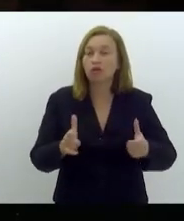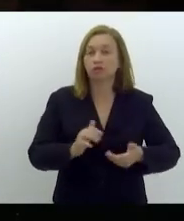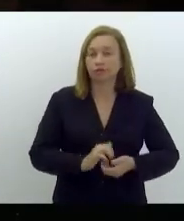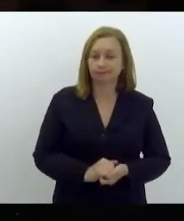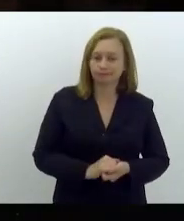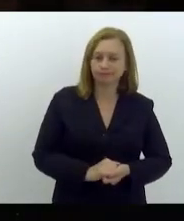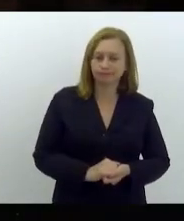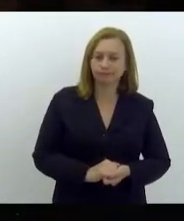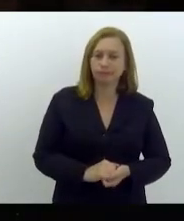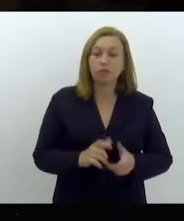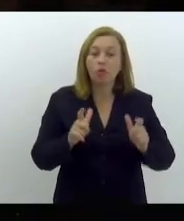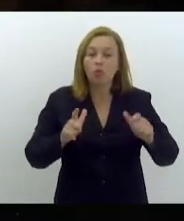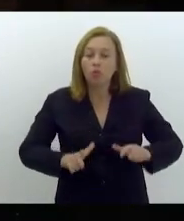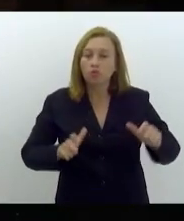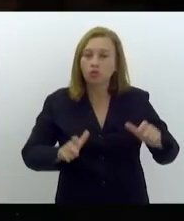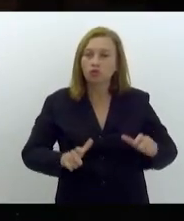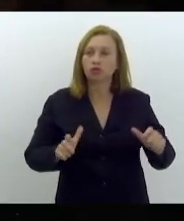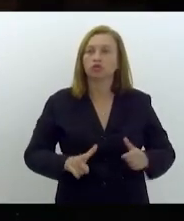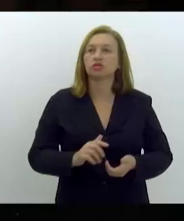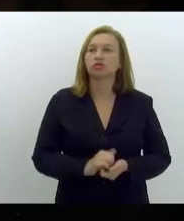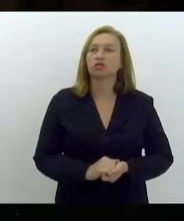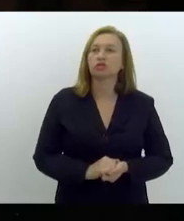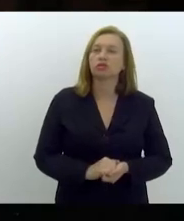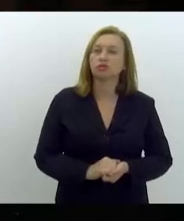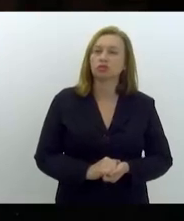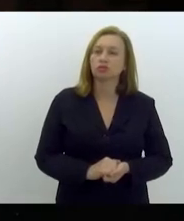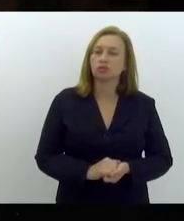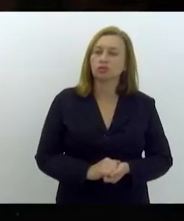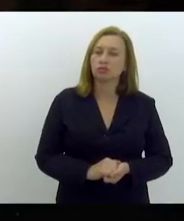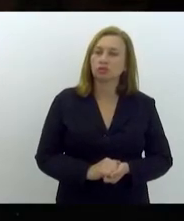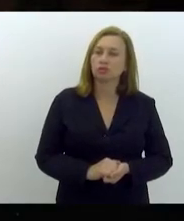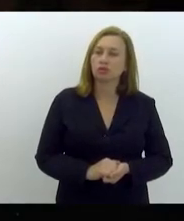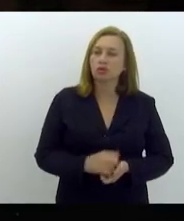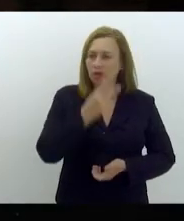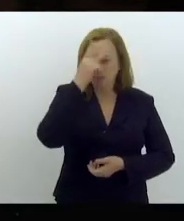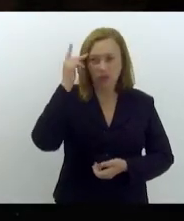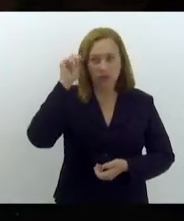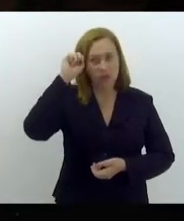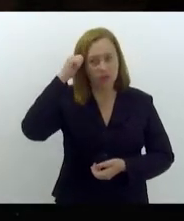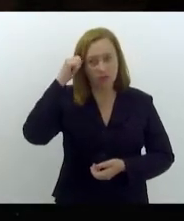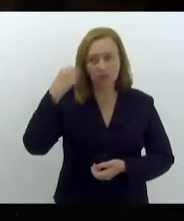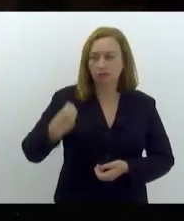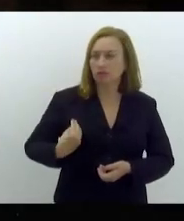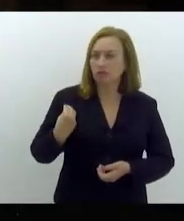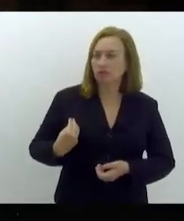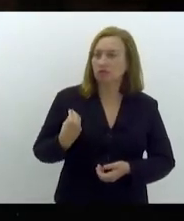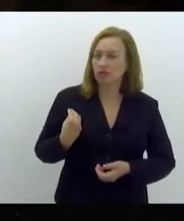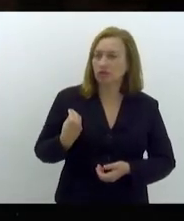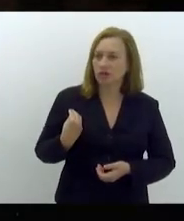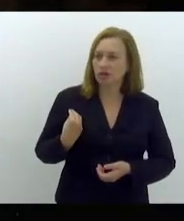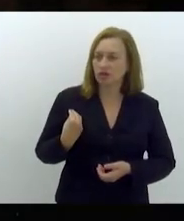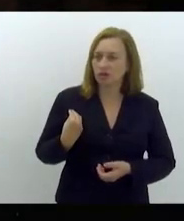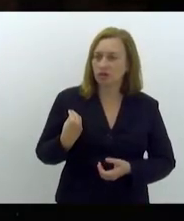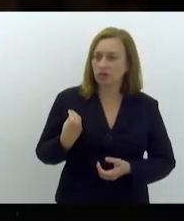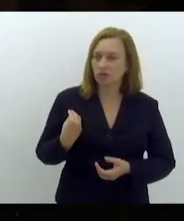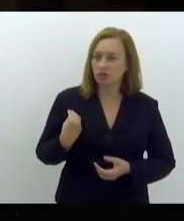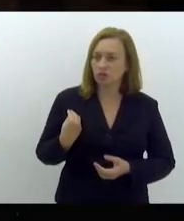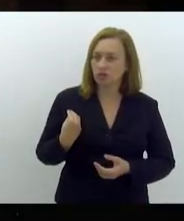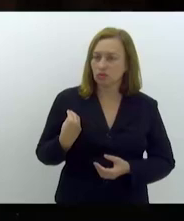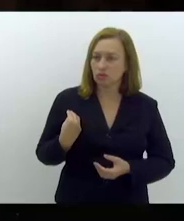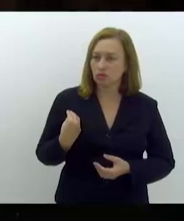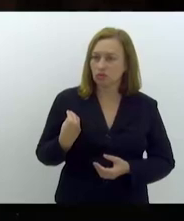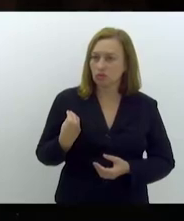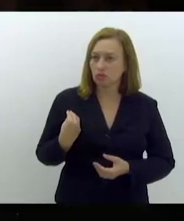e onde há uma maioria de pessoas negras vivendo privada de toda